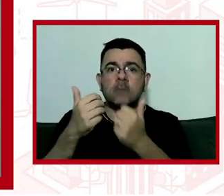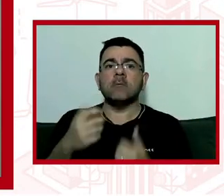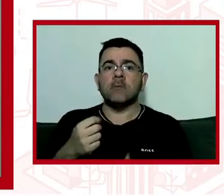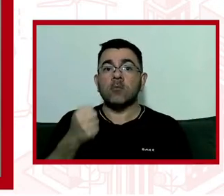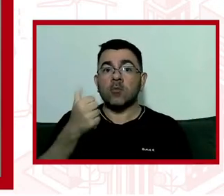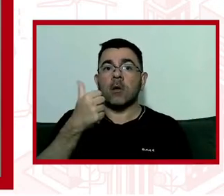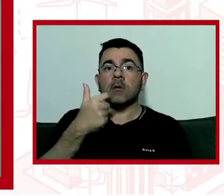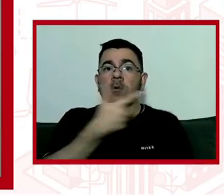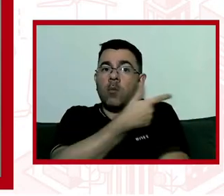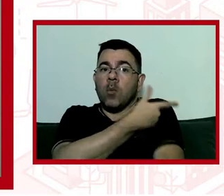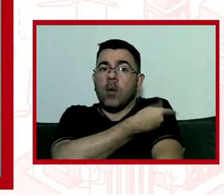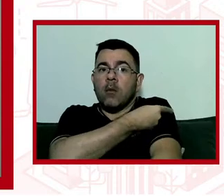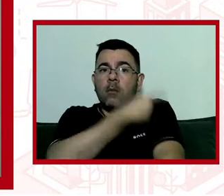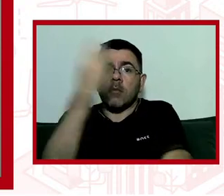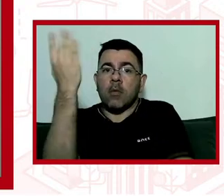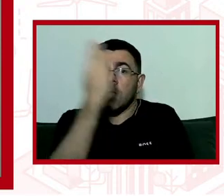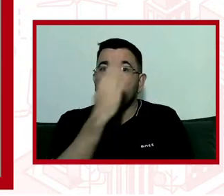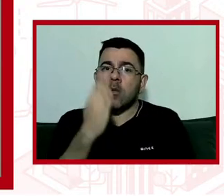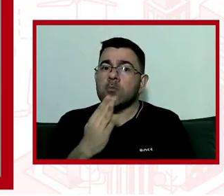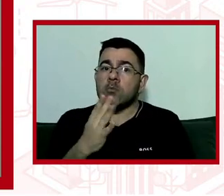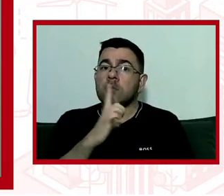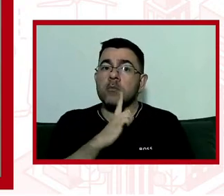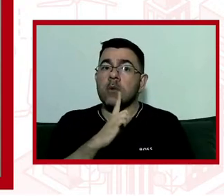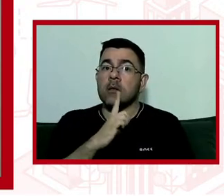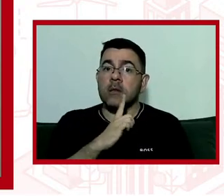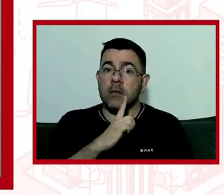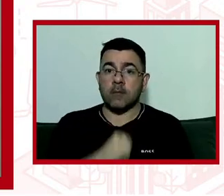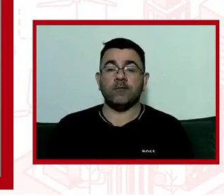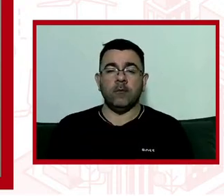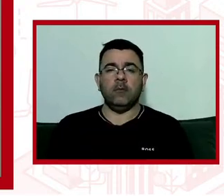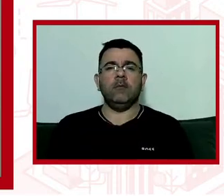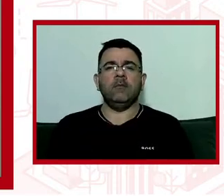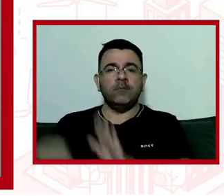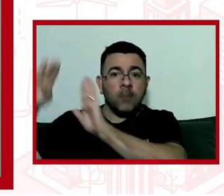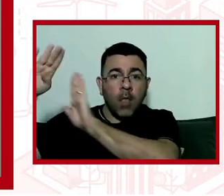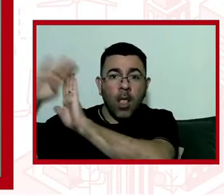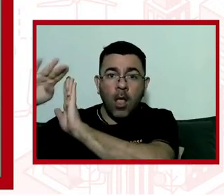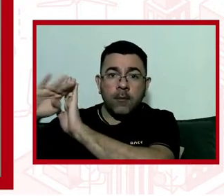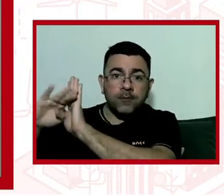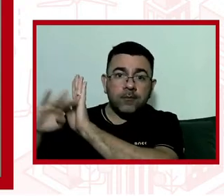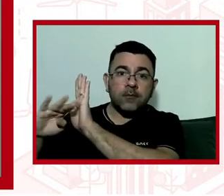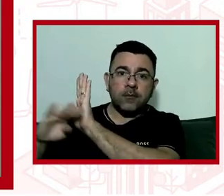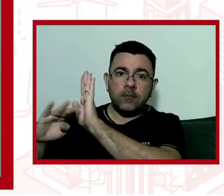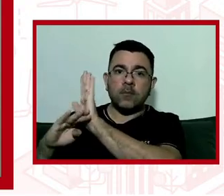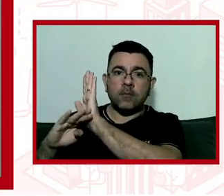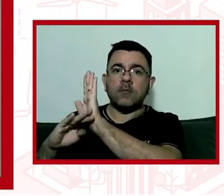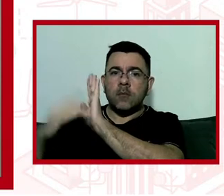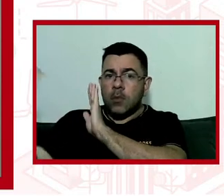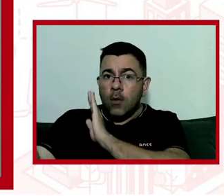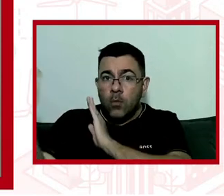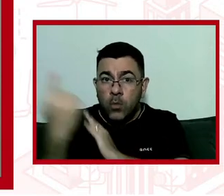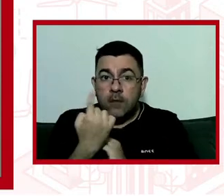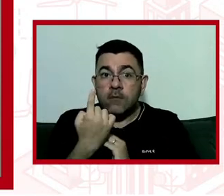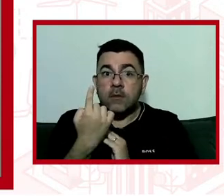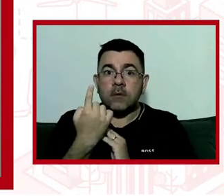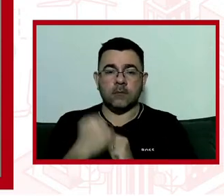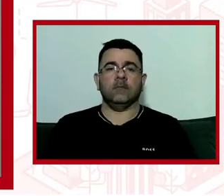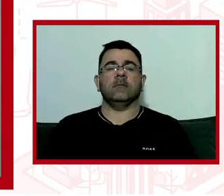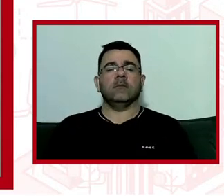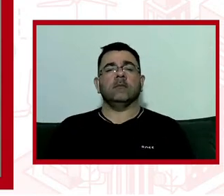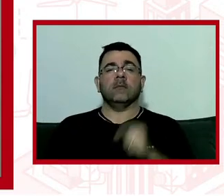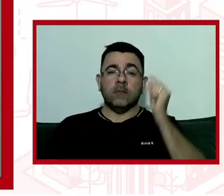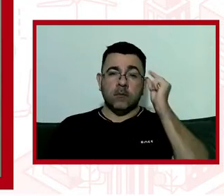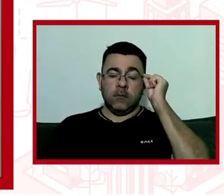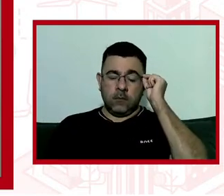Brasil então o roteiro que o Butantan tá fazendo da coronav que vai chegar e a Fiocruz muito em